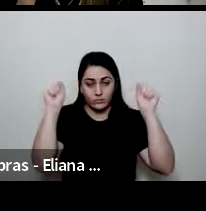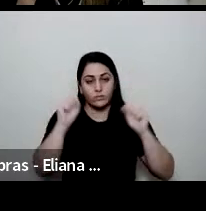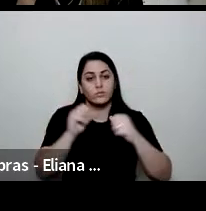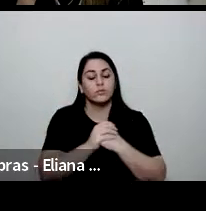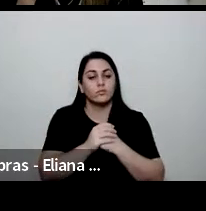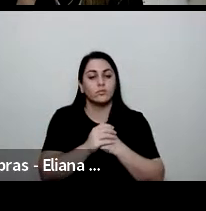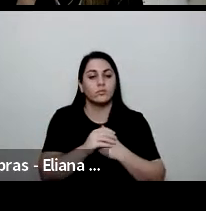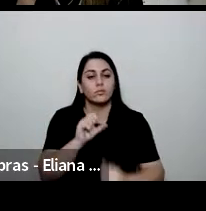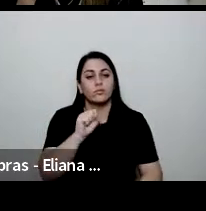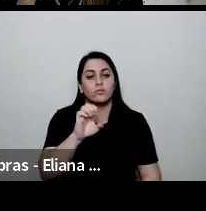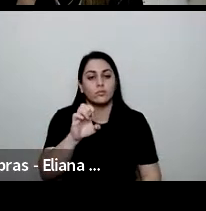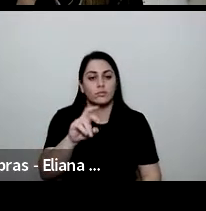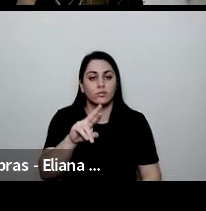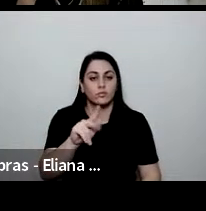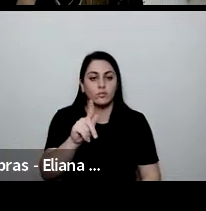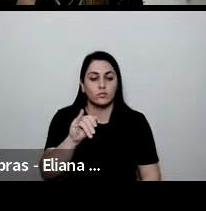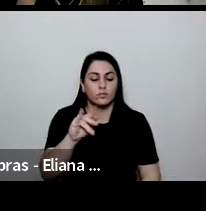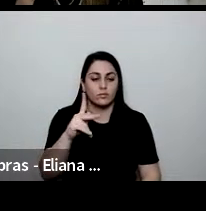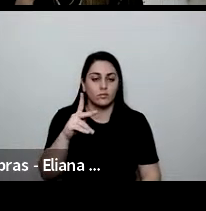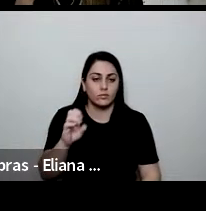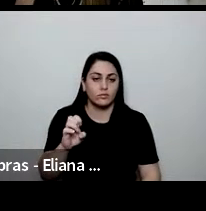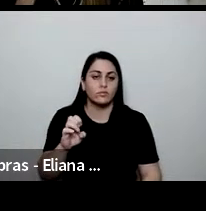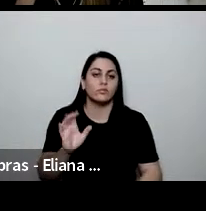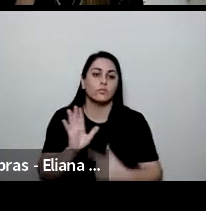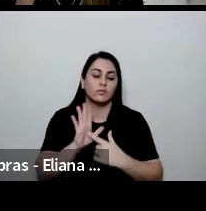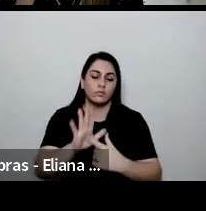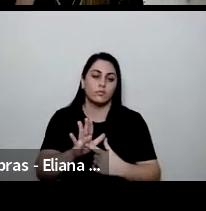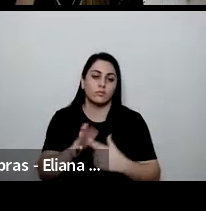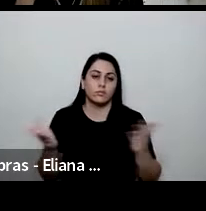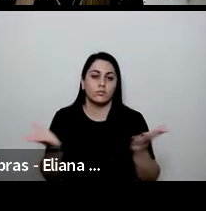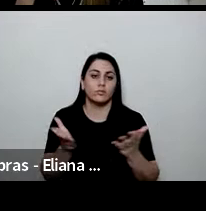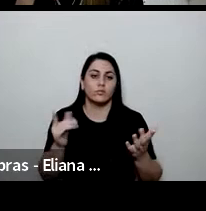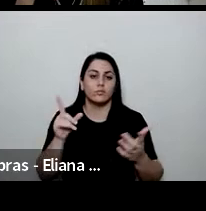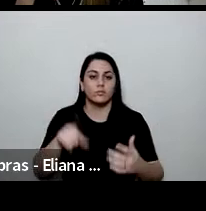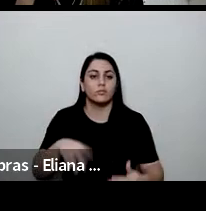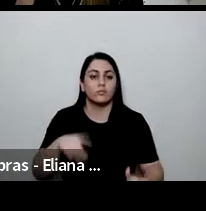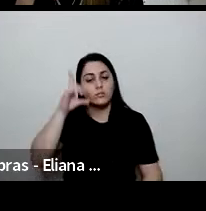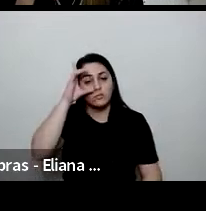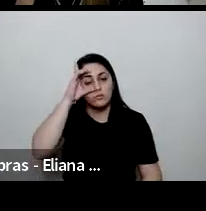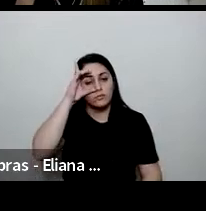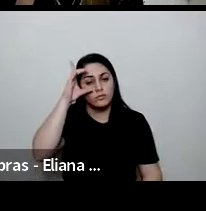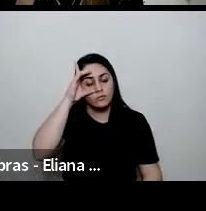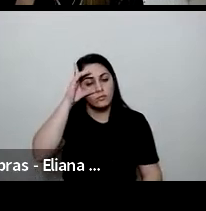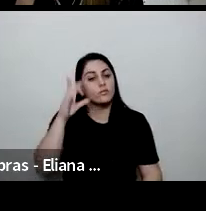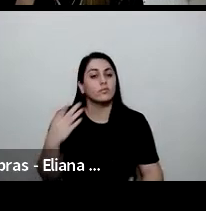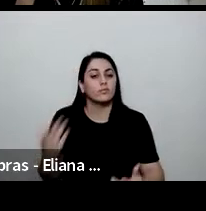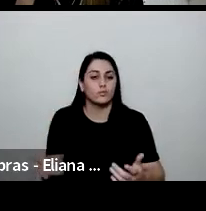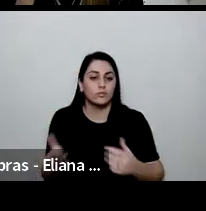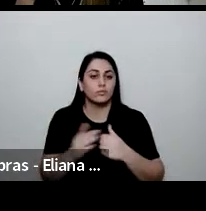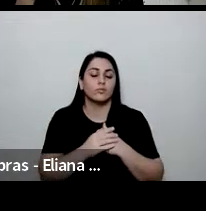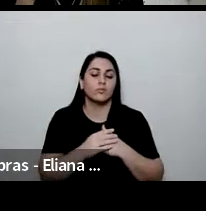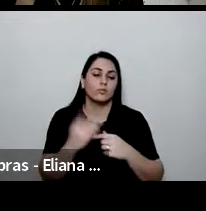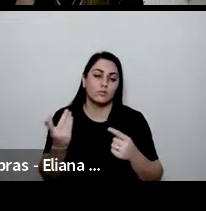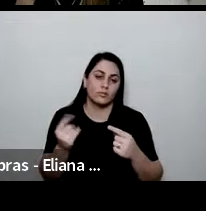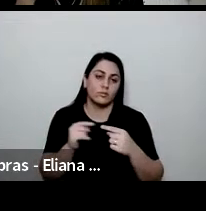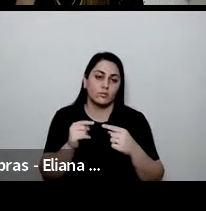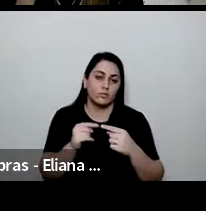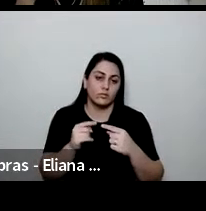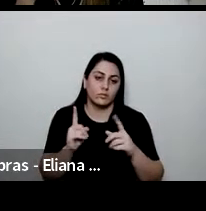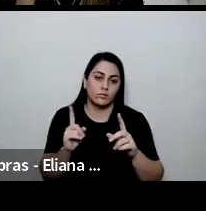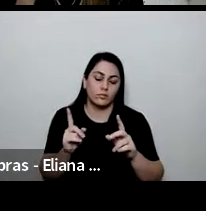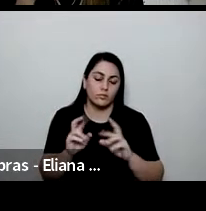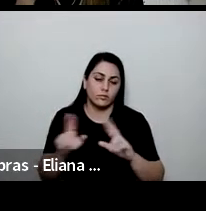nítido atenção a candidatura na forma dos dizeres agora é Dilma o que afasta similitude fática o